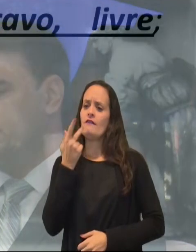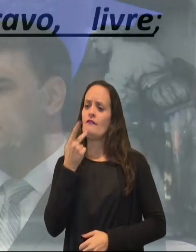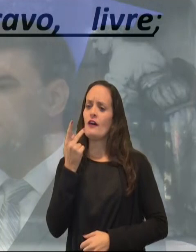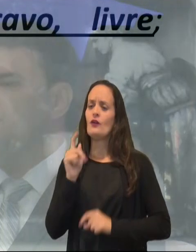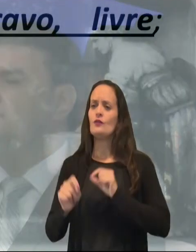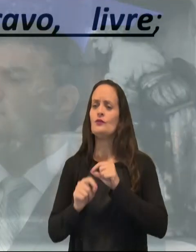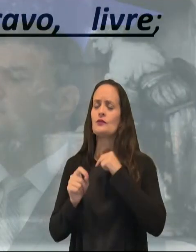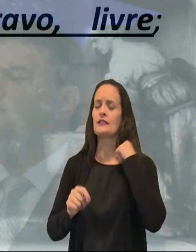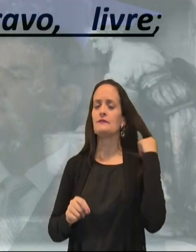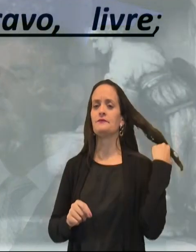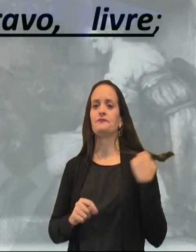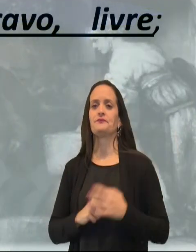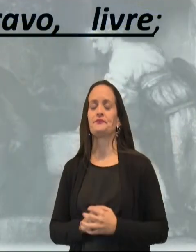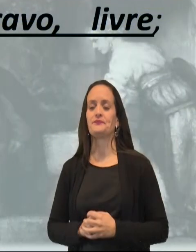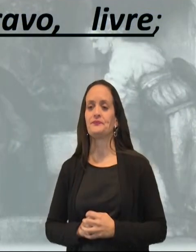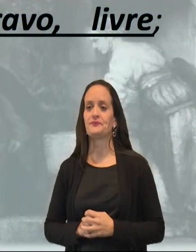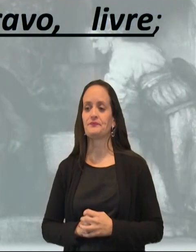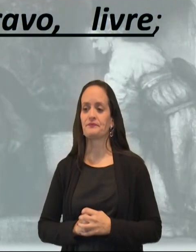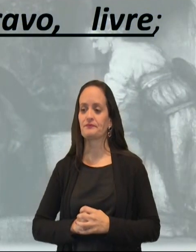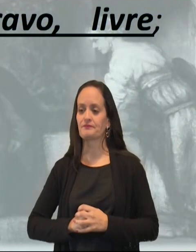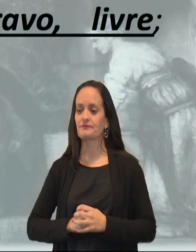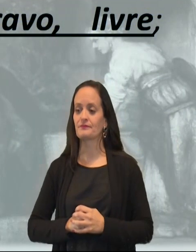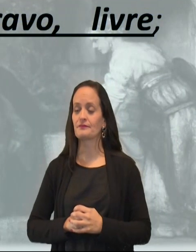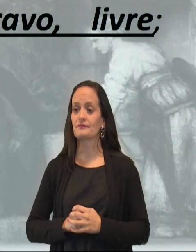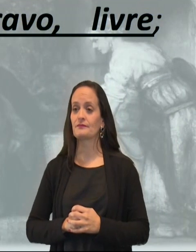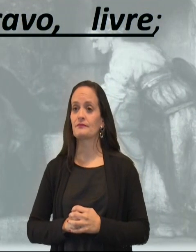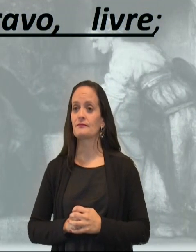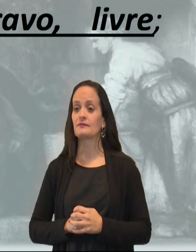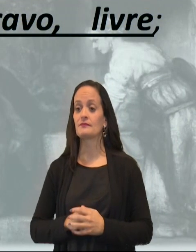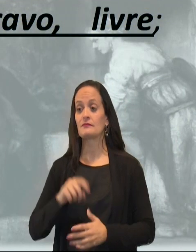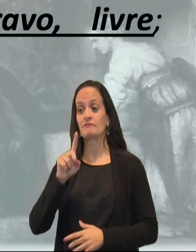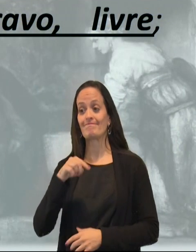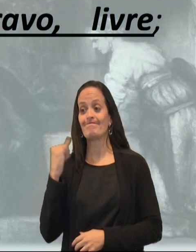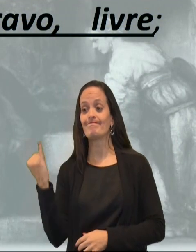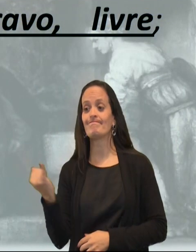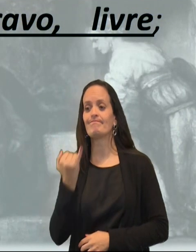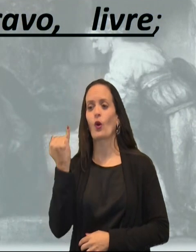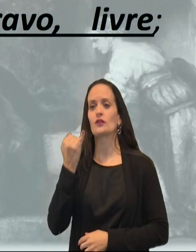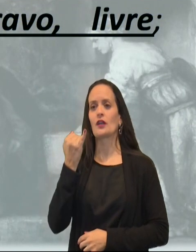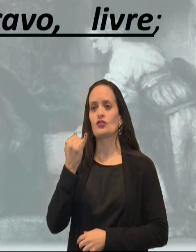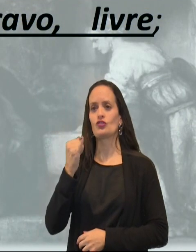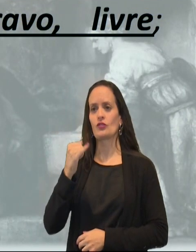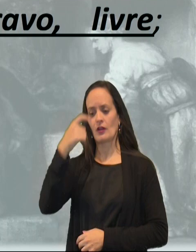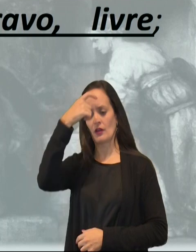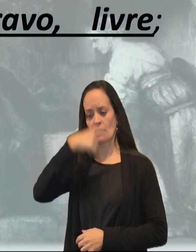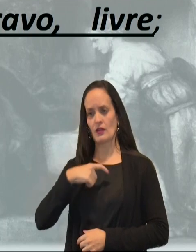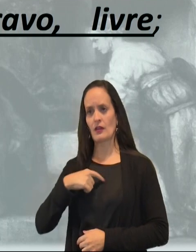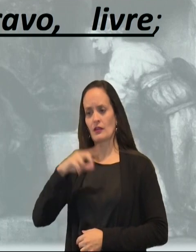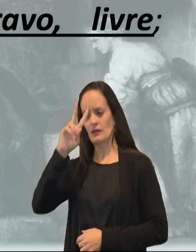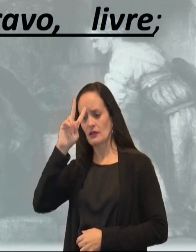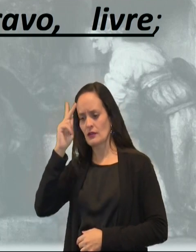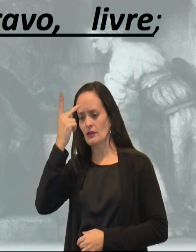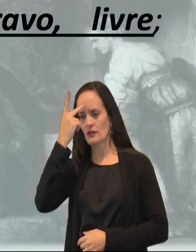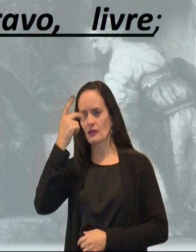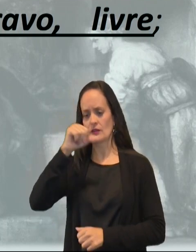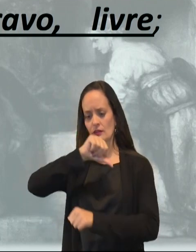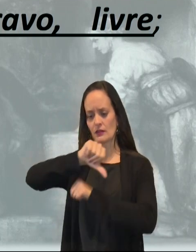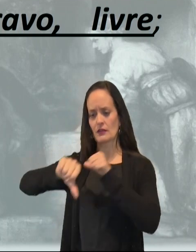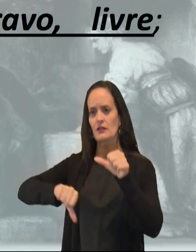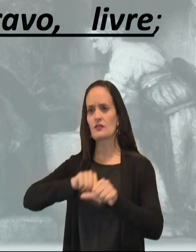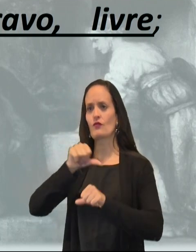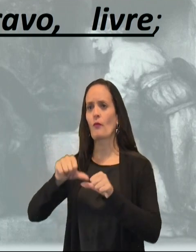irmãos. E ele diz: e vos revestiste do novo homem, que se refaz para o